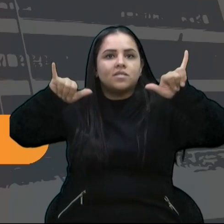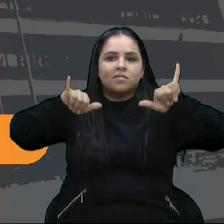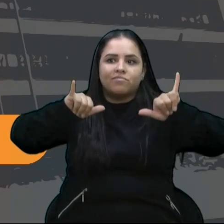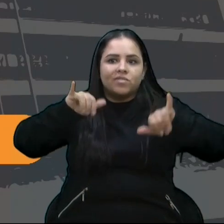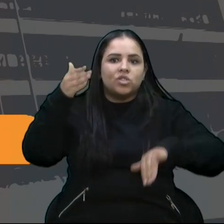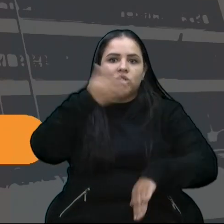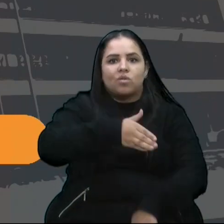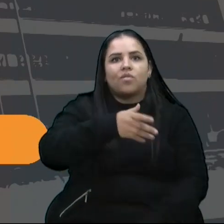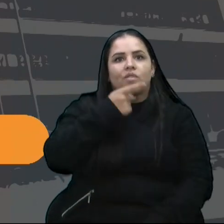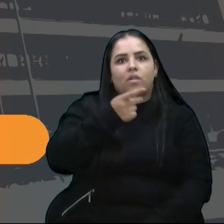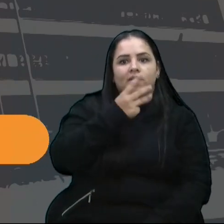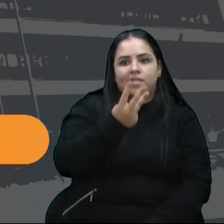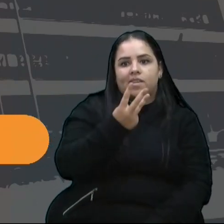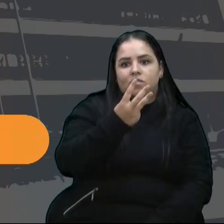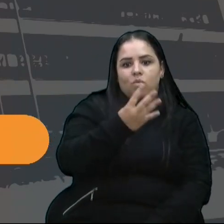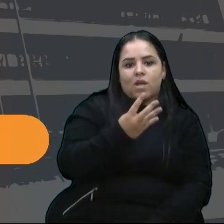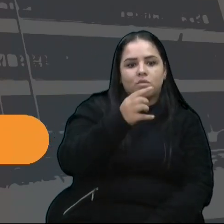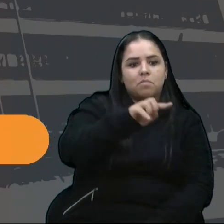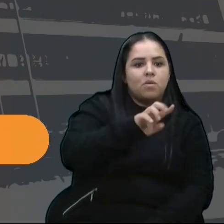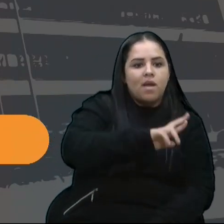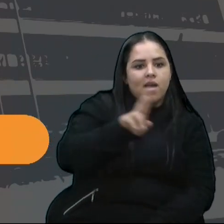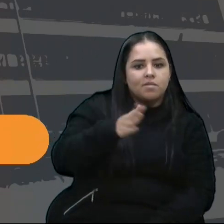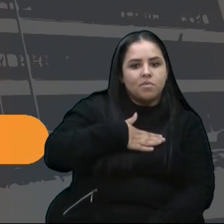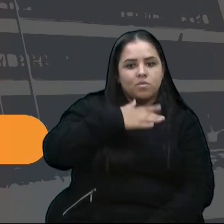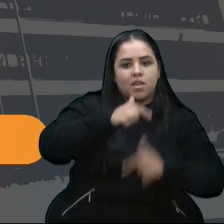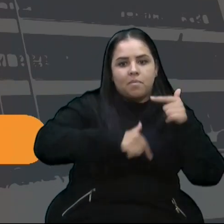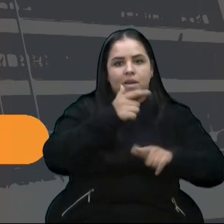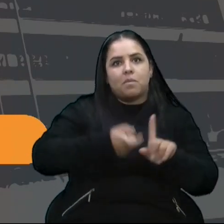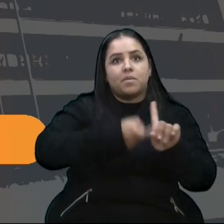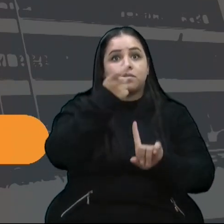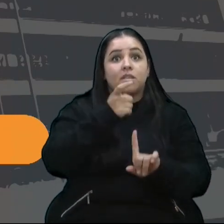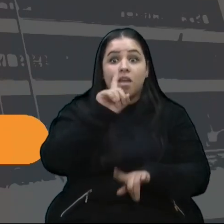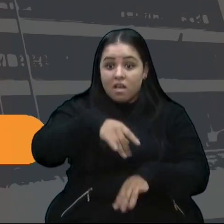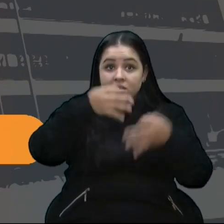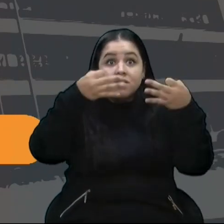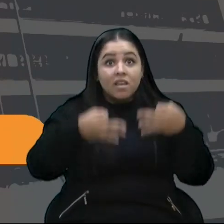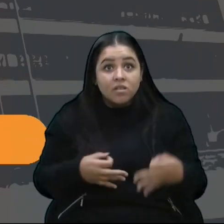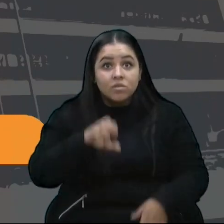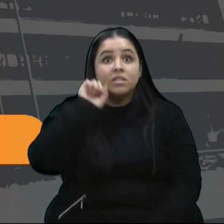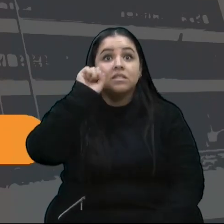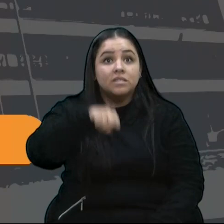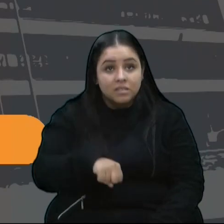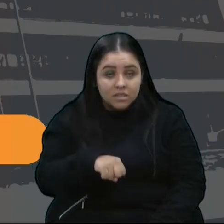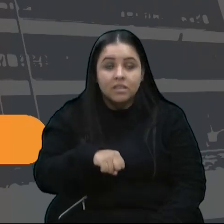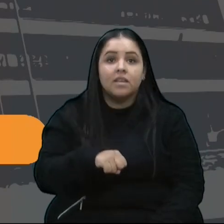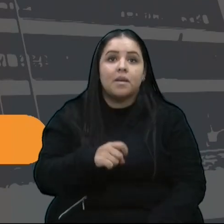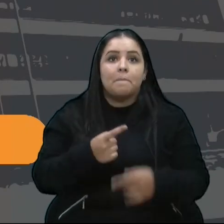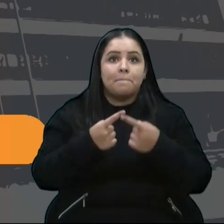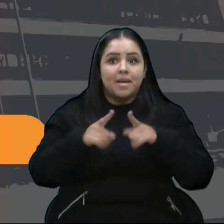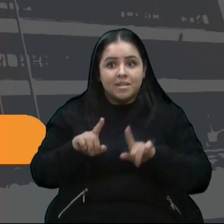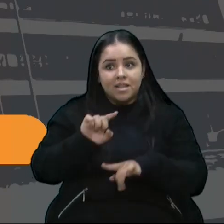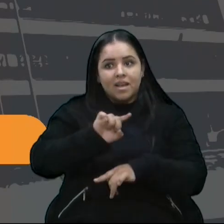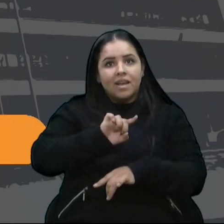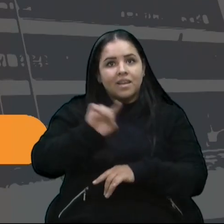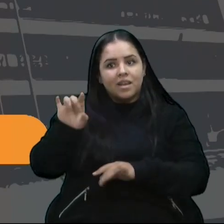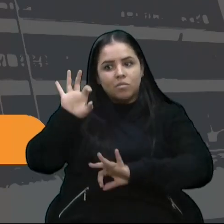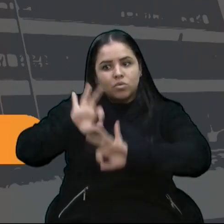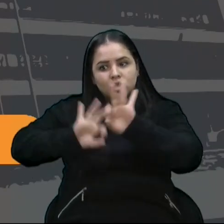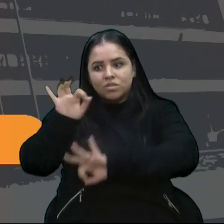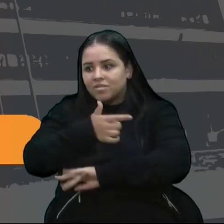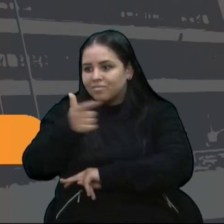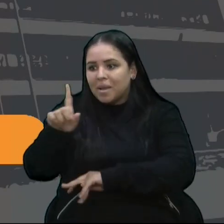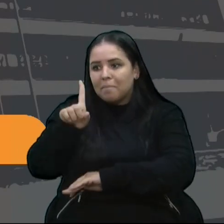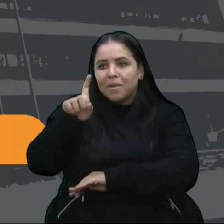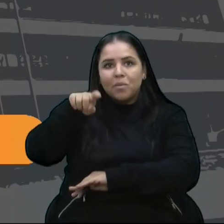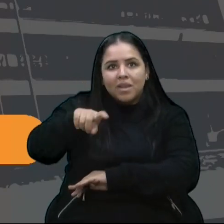falou, olha, é 3, 4 mil reais o meu trabalho mensal. É justo? É justo. Só que aquela iniciativa, aquele projeto que não tem